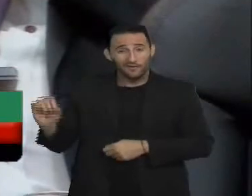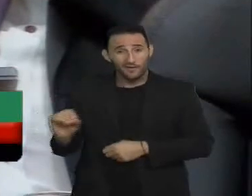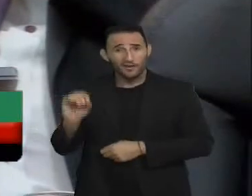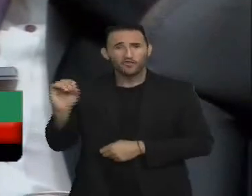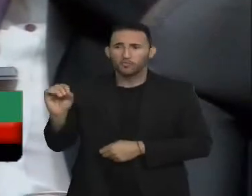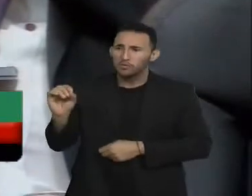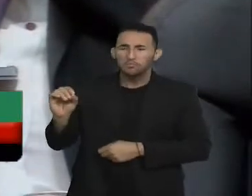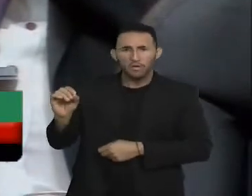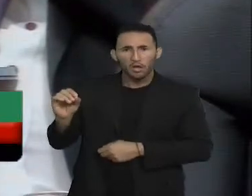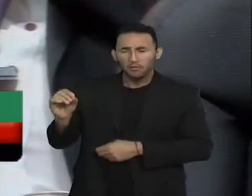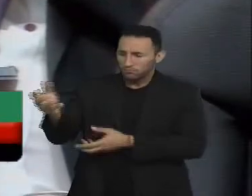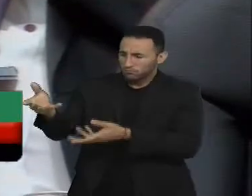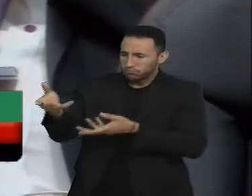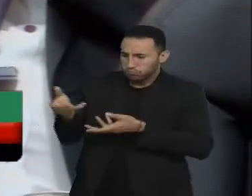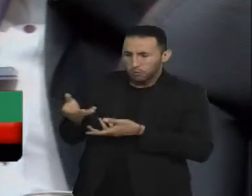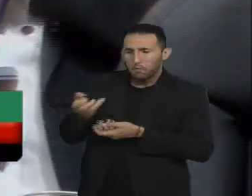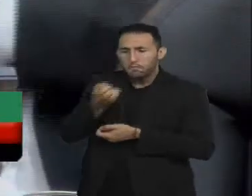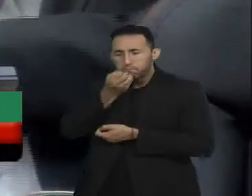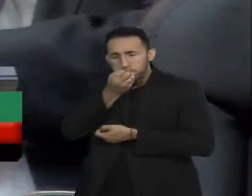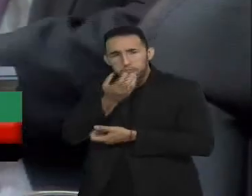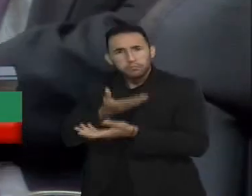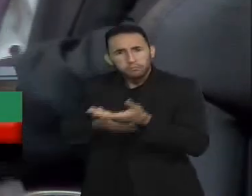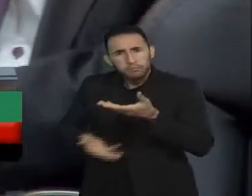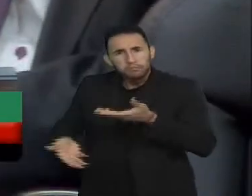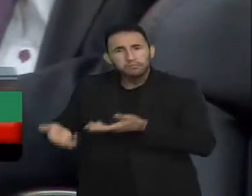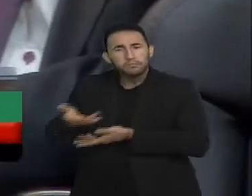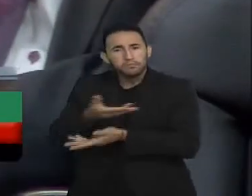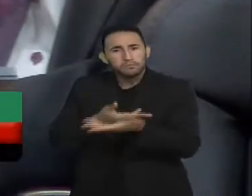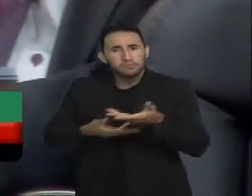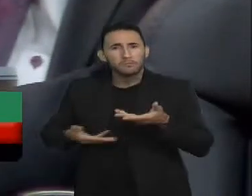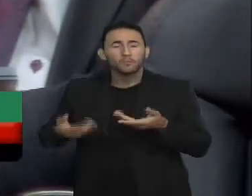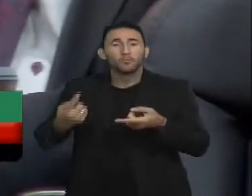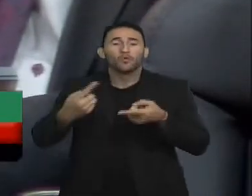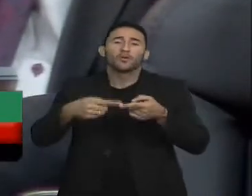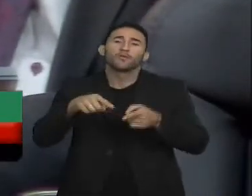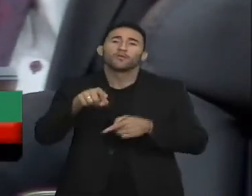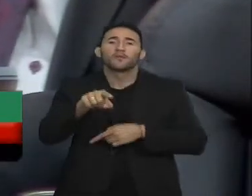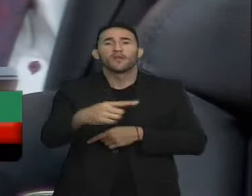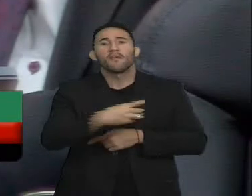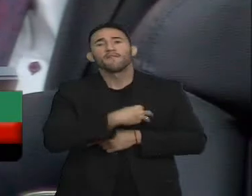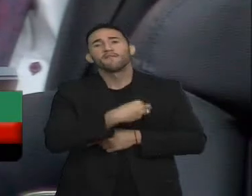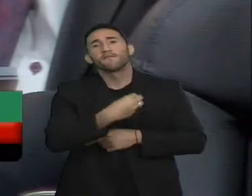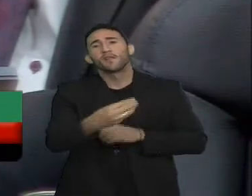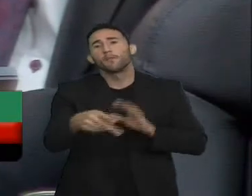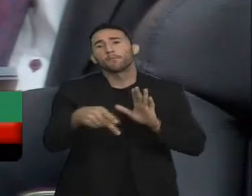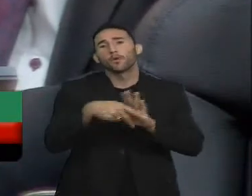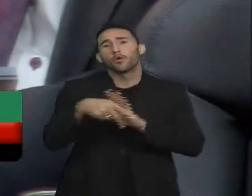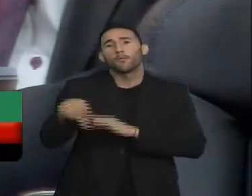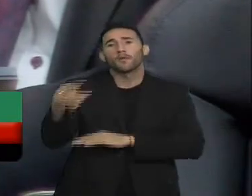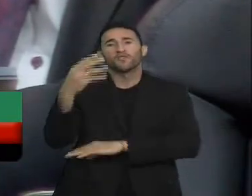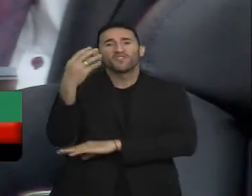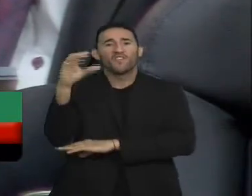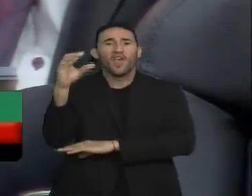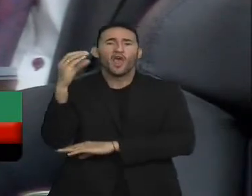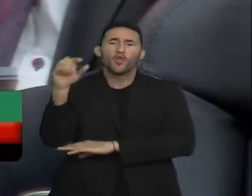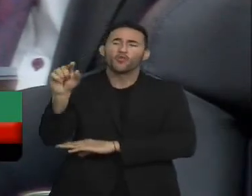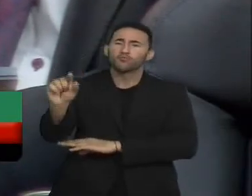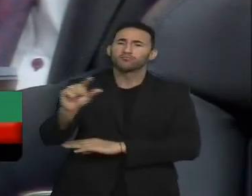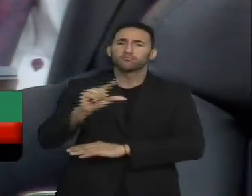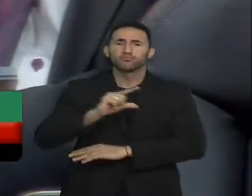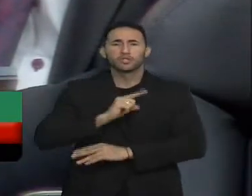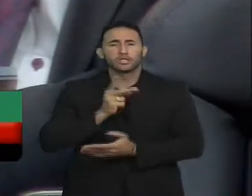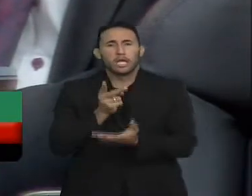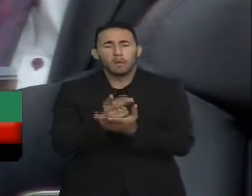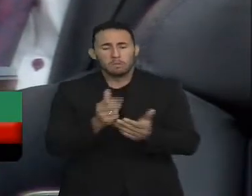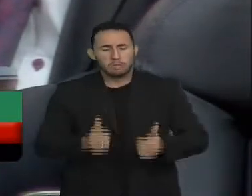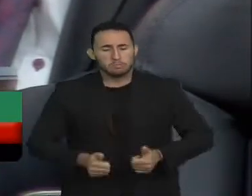sendo recebido também por Vossa Excelência, que é uma filha daquela terra. Sim. E que honra e que